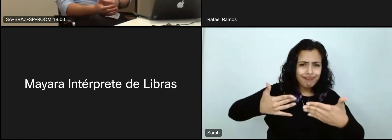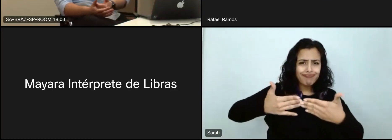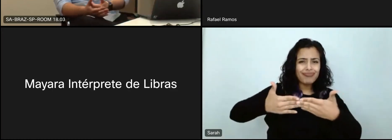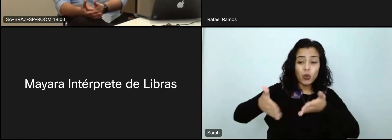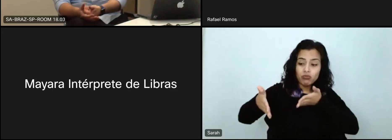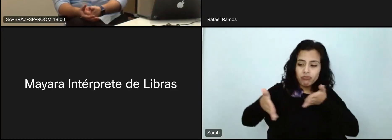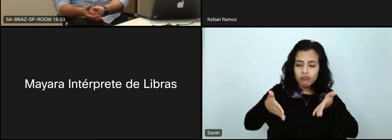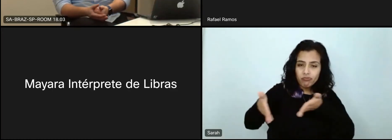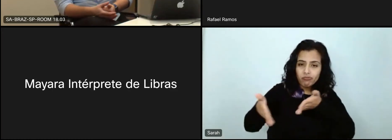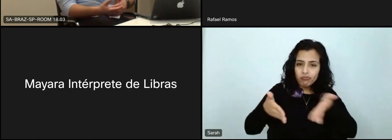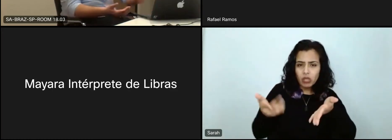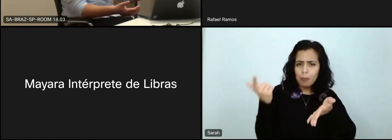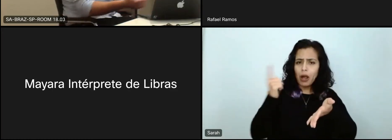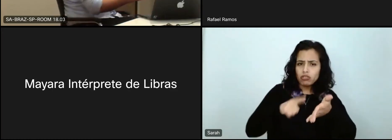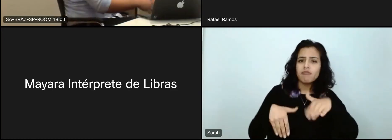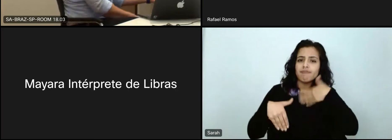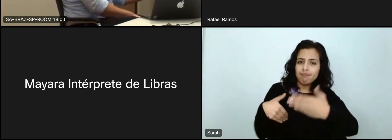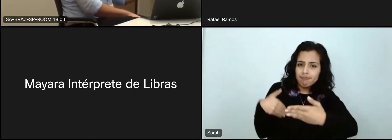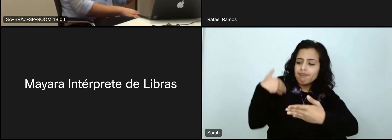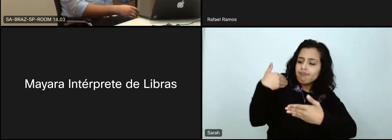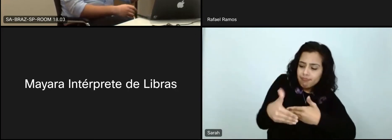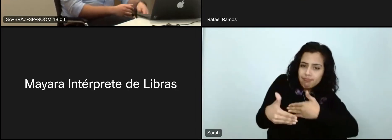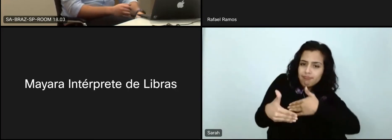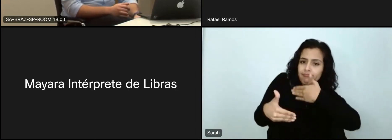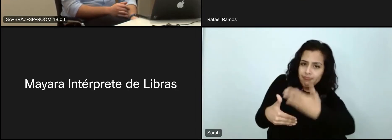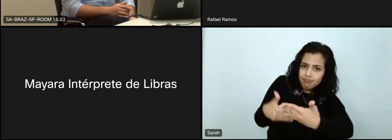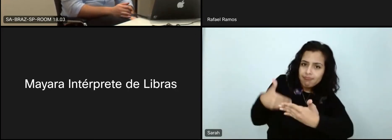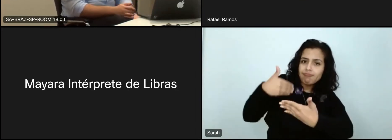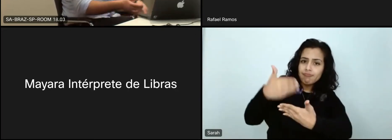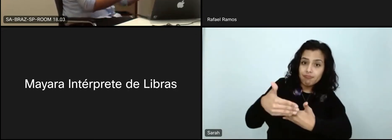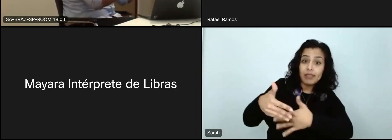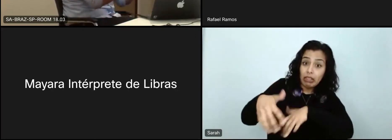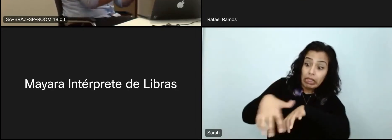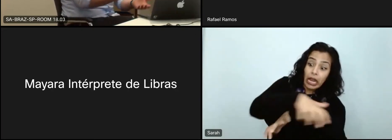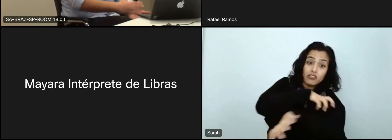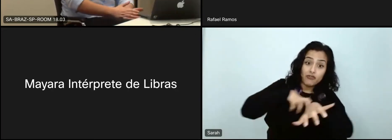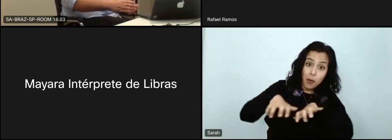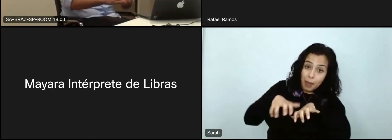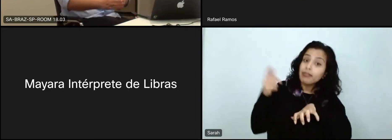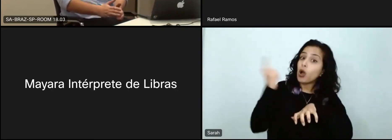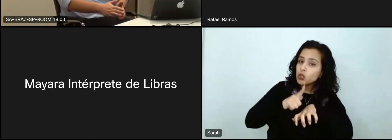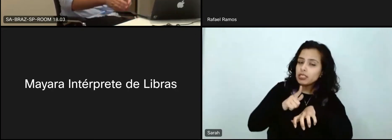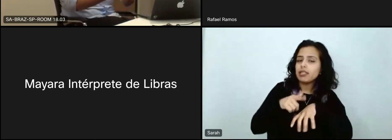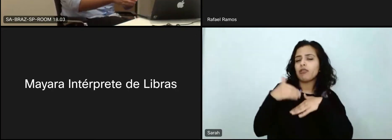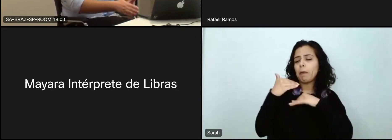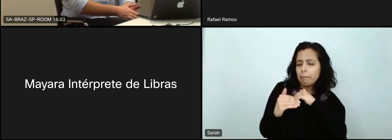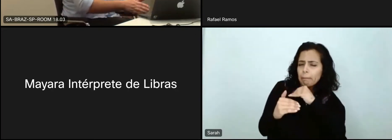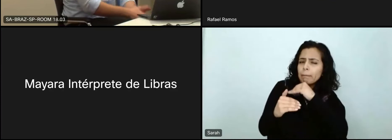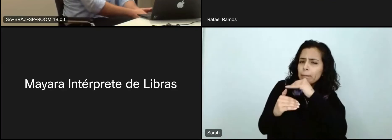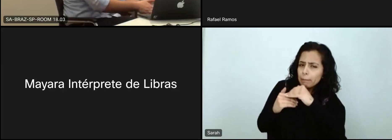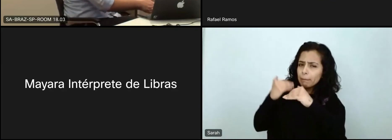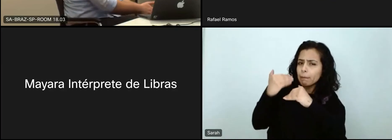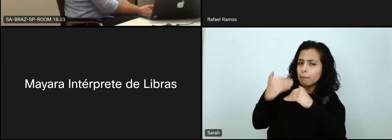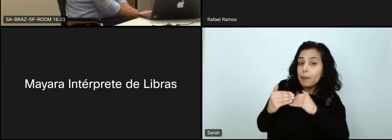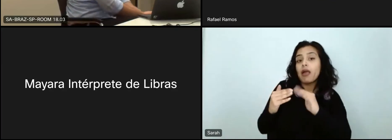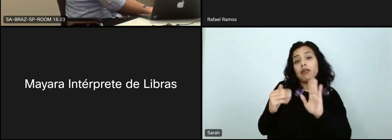está construindo. Lógico, aí eu parafrasei um Moisés de novo. A gente tem que comemorar, sim, mas a gente não pode esquecer